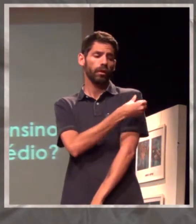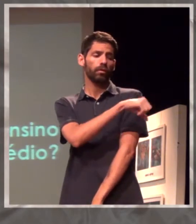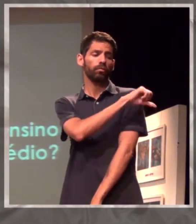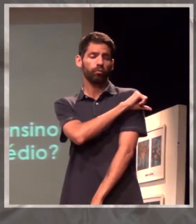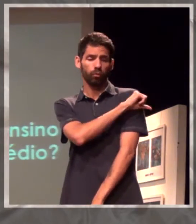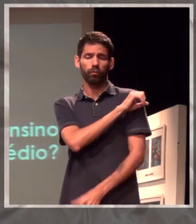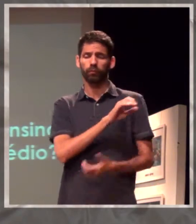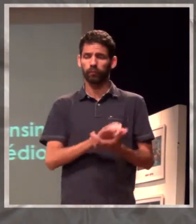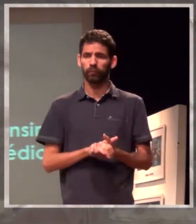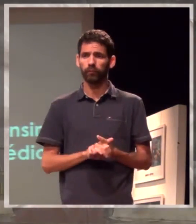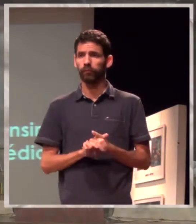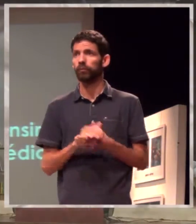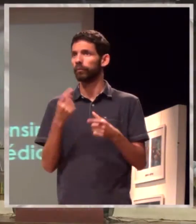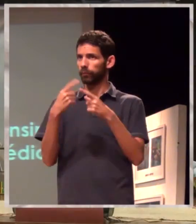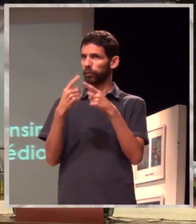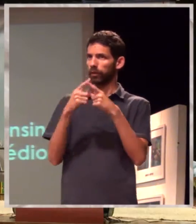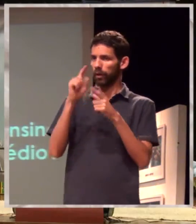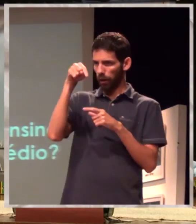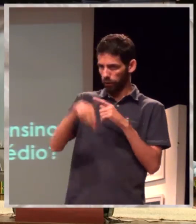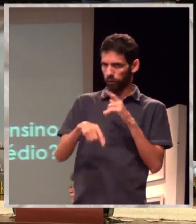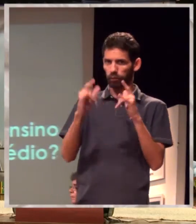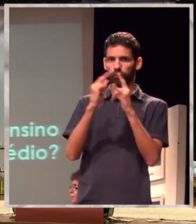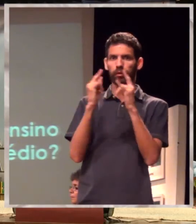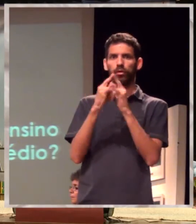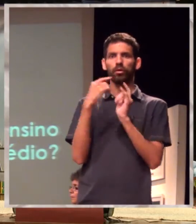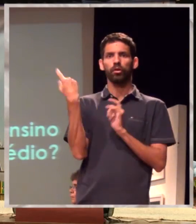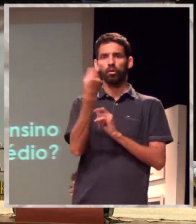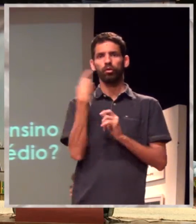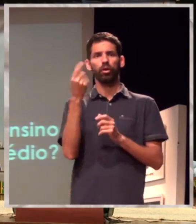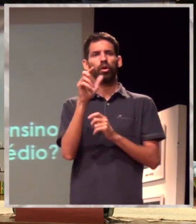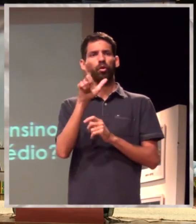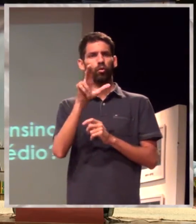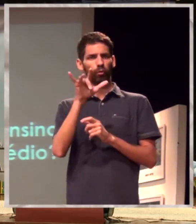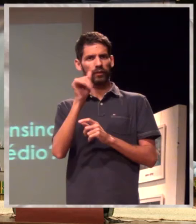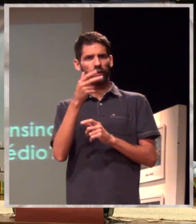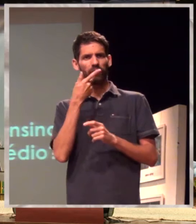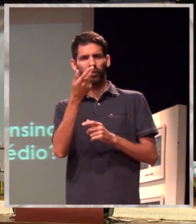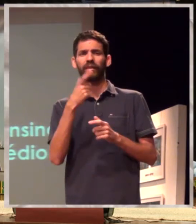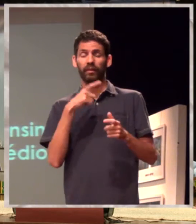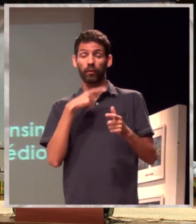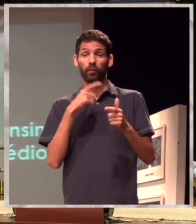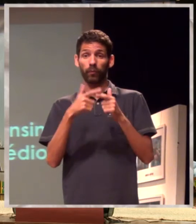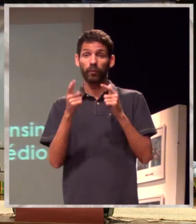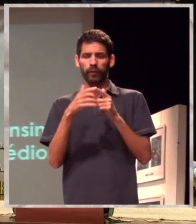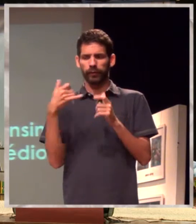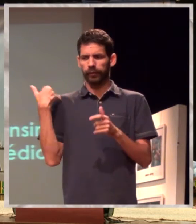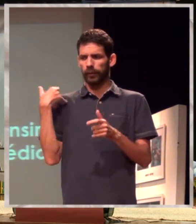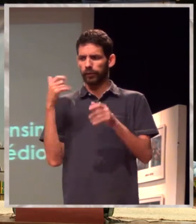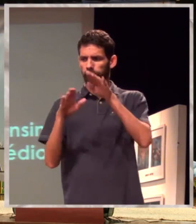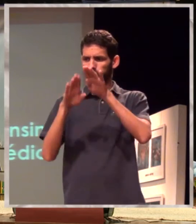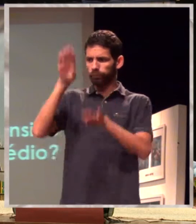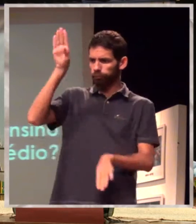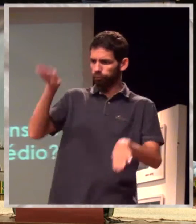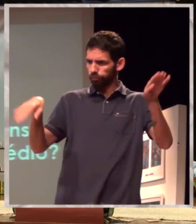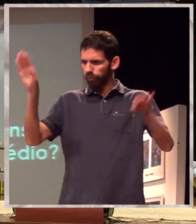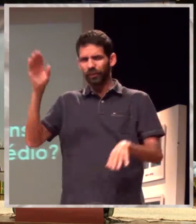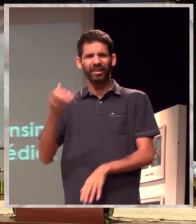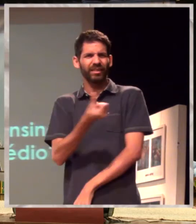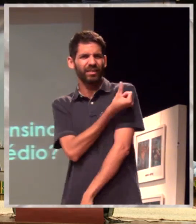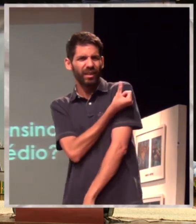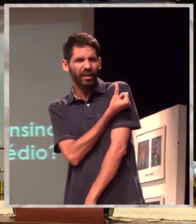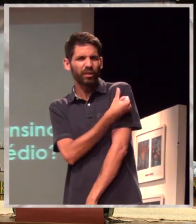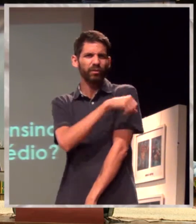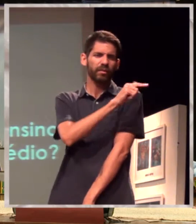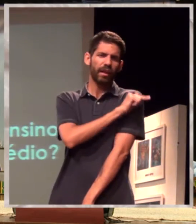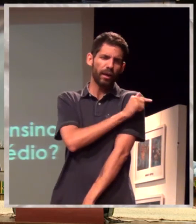9ª série. Até porque aqui do INES, né, a gente vê essa defasagem, série-idade. Então, várias vezes no